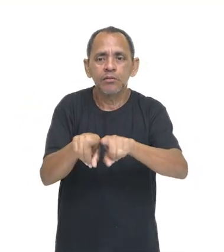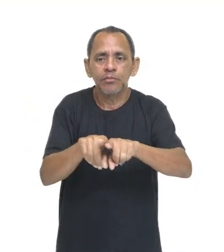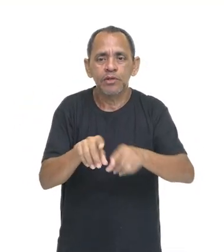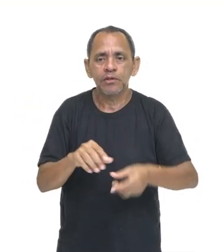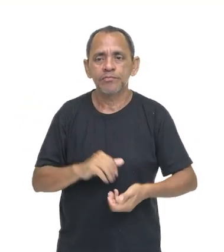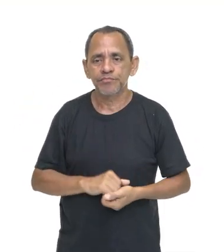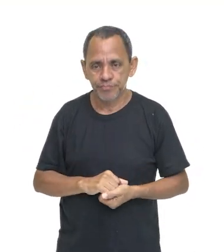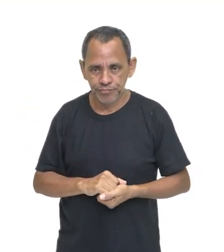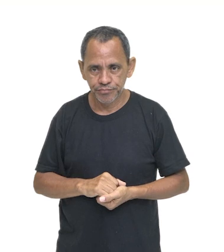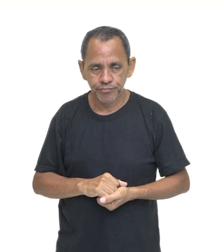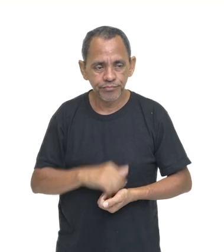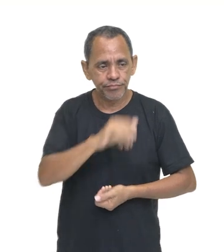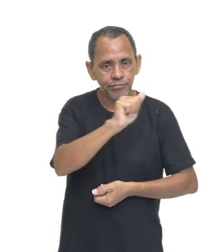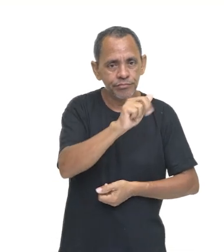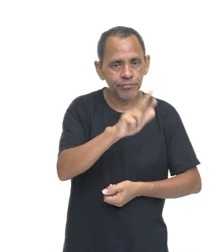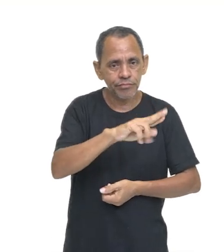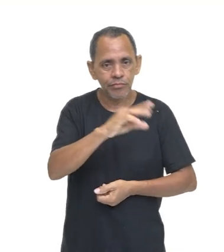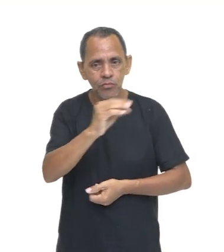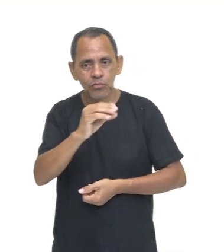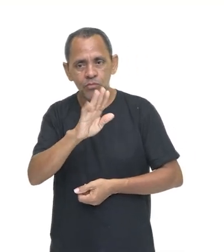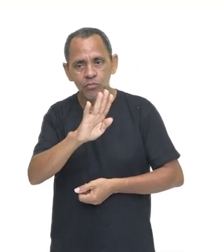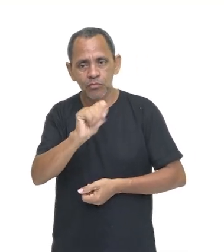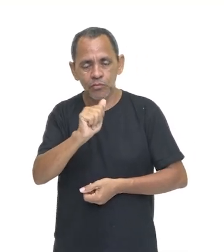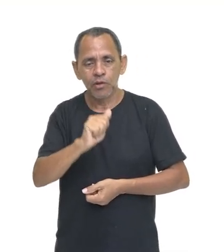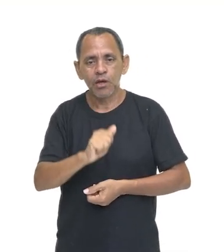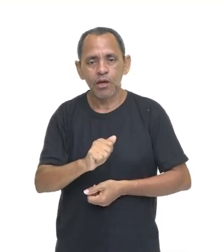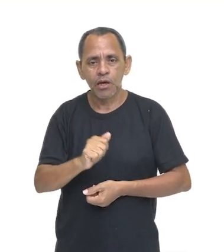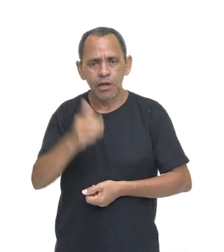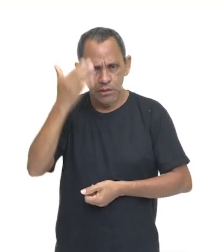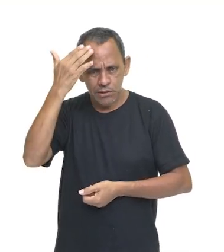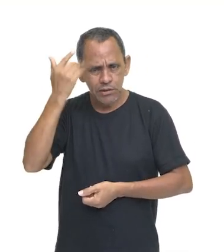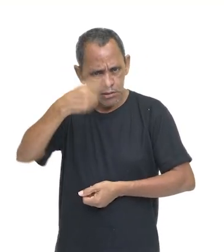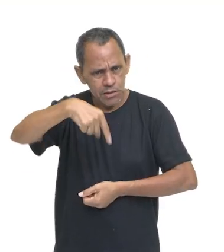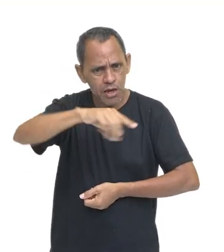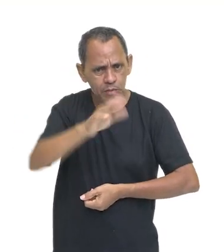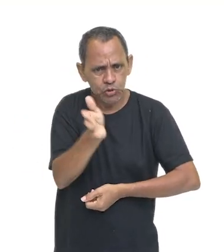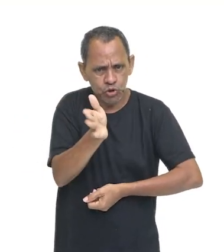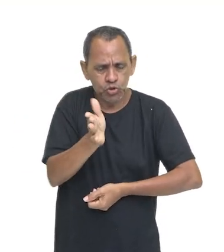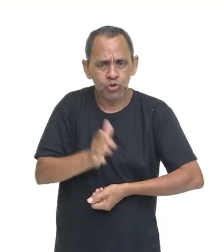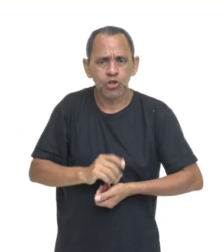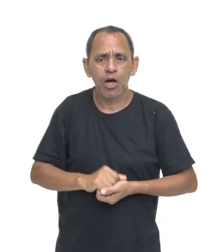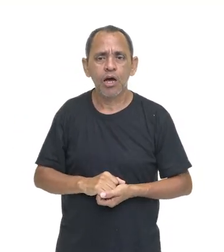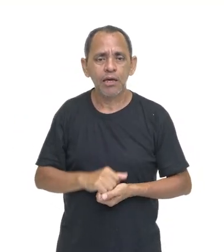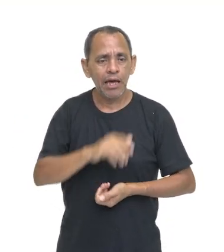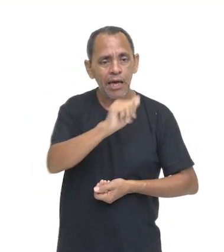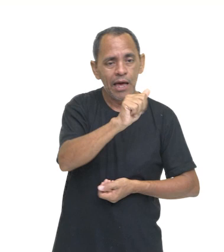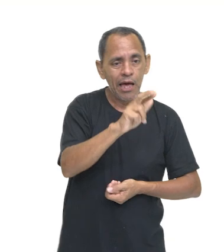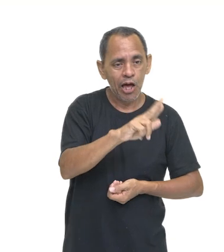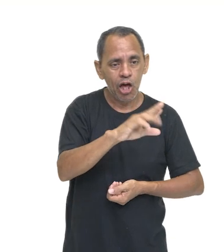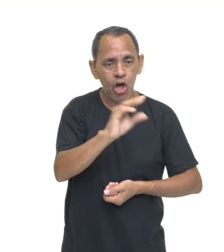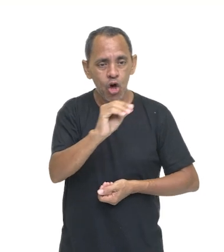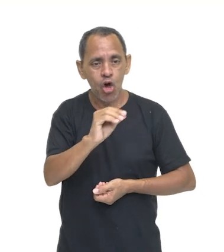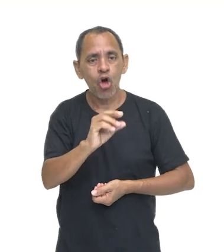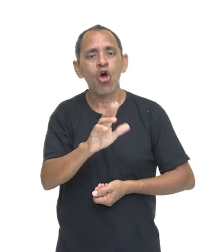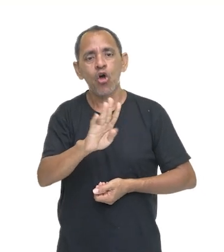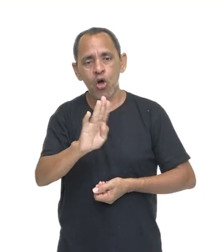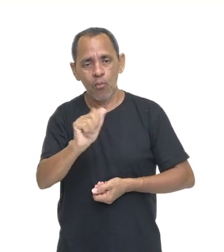Certo? Mas você sabe que uma arroba equivale a